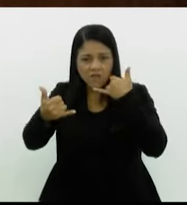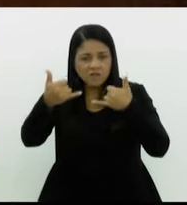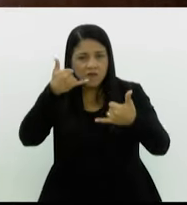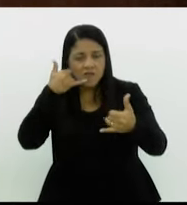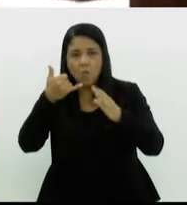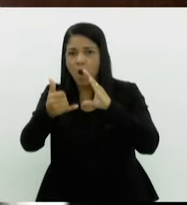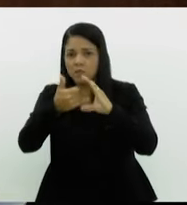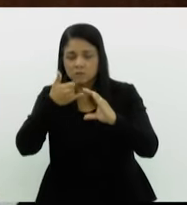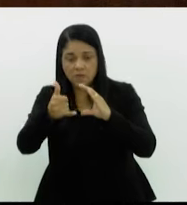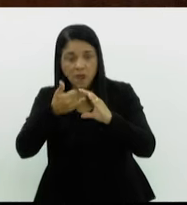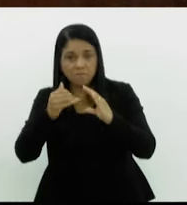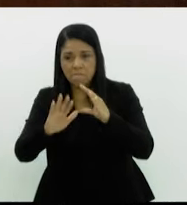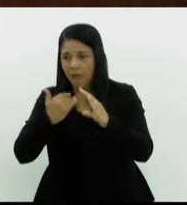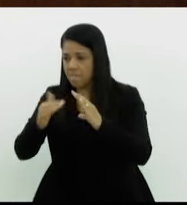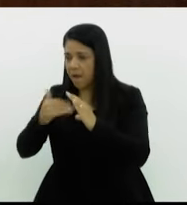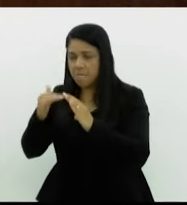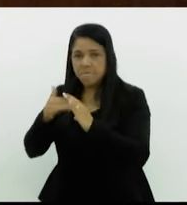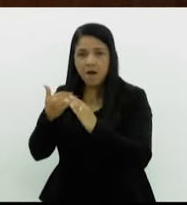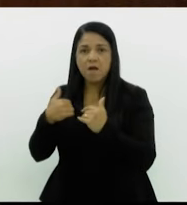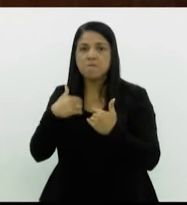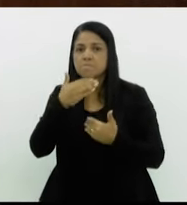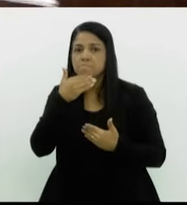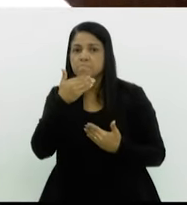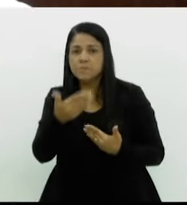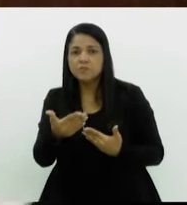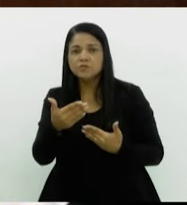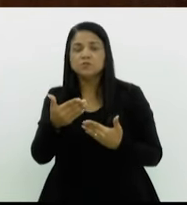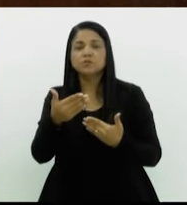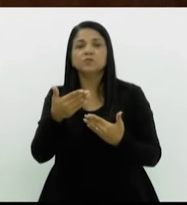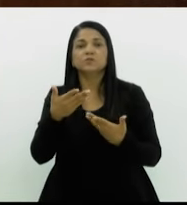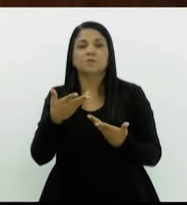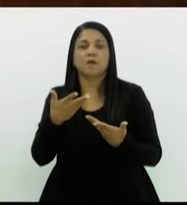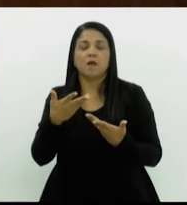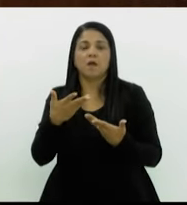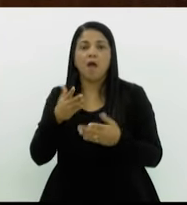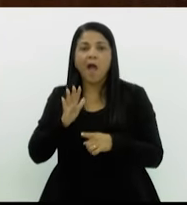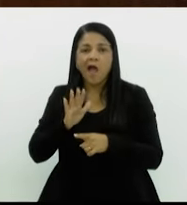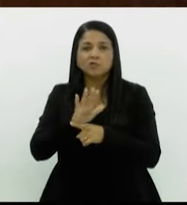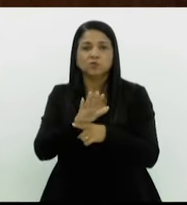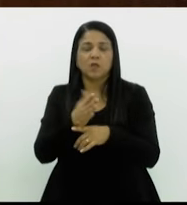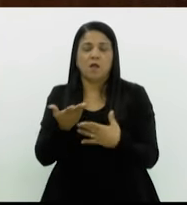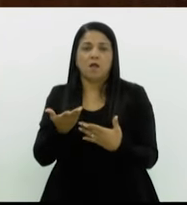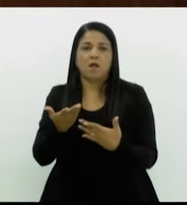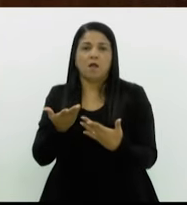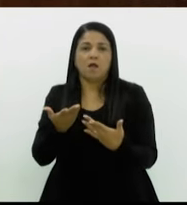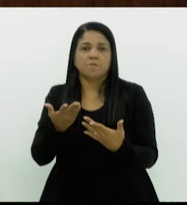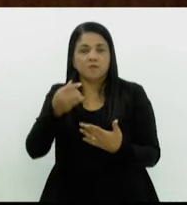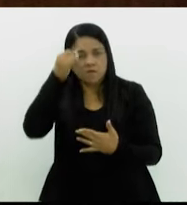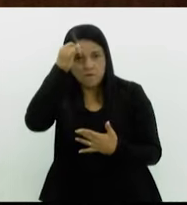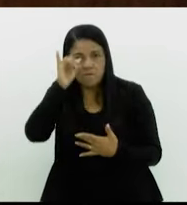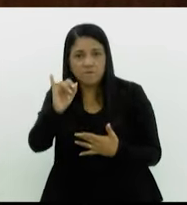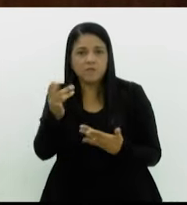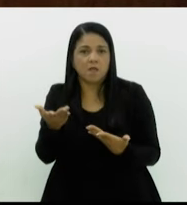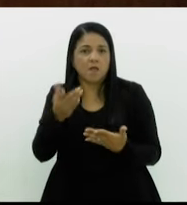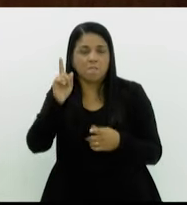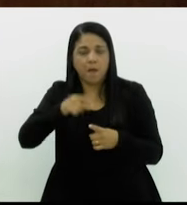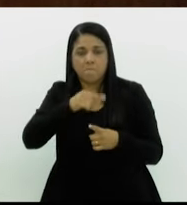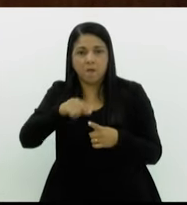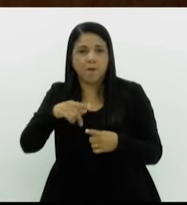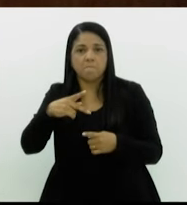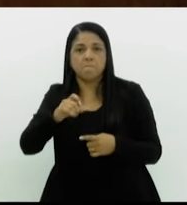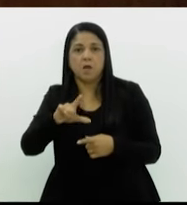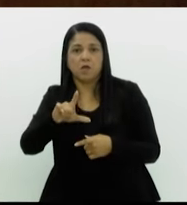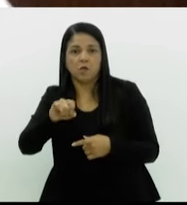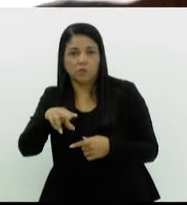zaps, pedidos para que a gente intervenha nesse sentido de que isso não aconteça, né? Porque nós